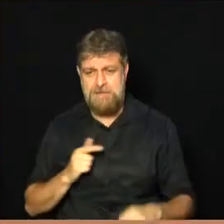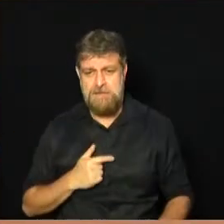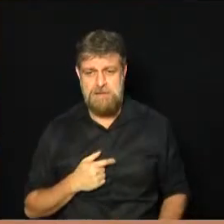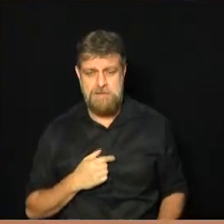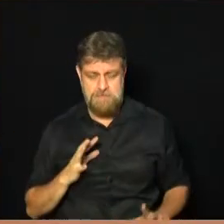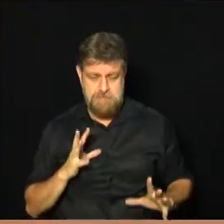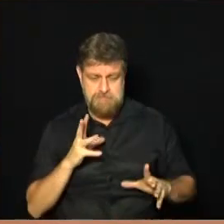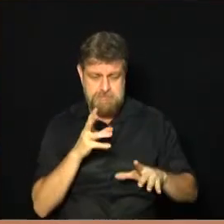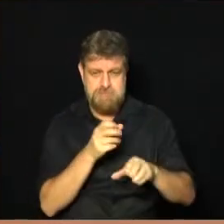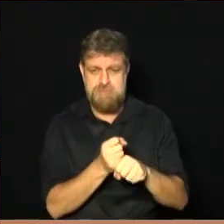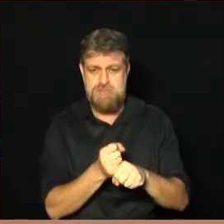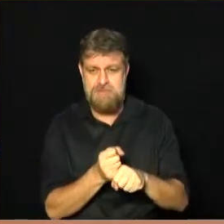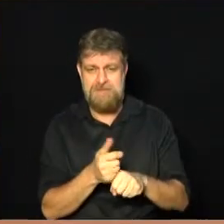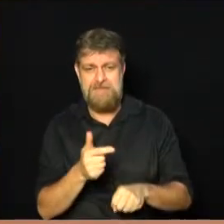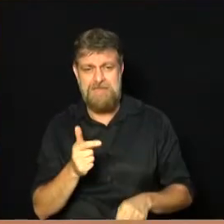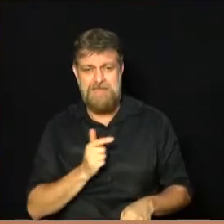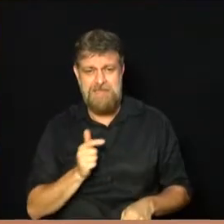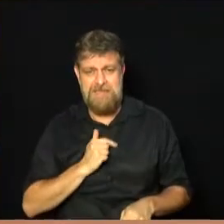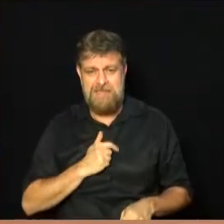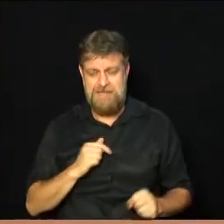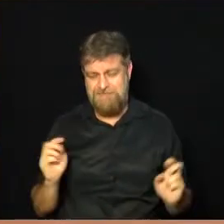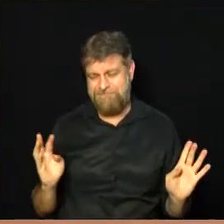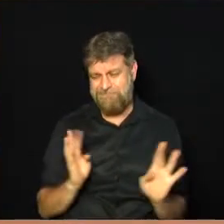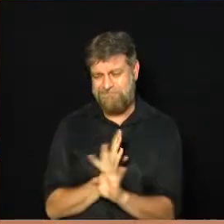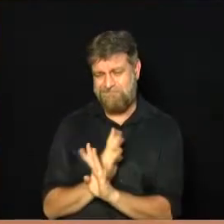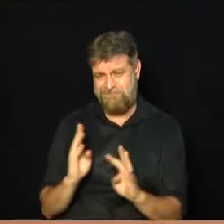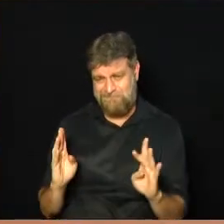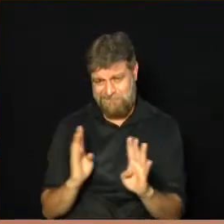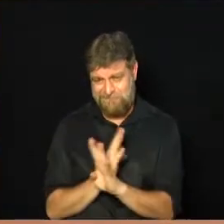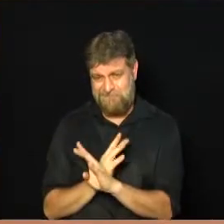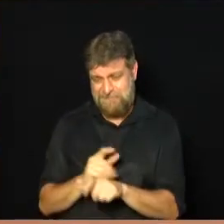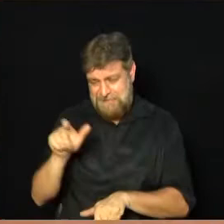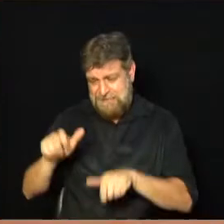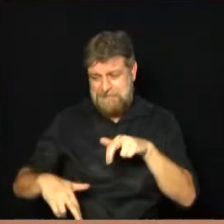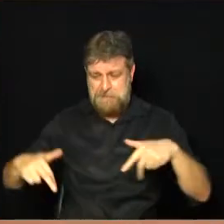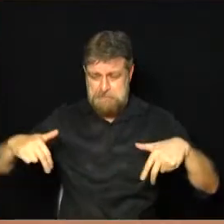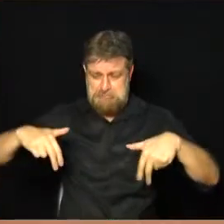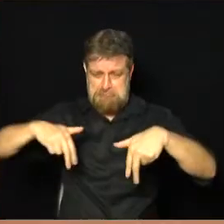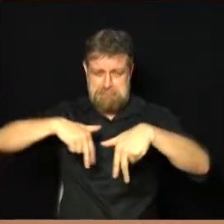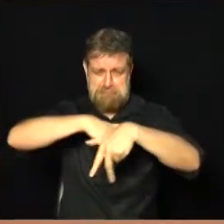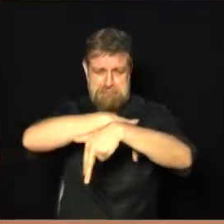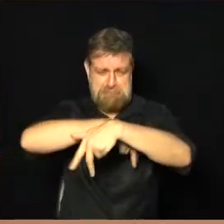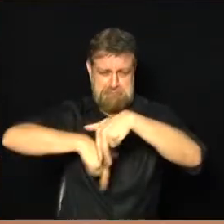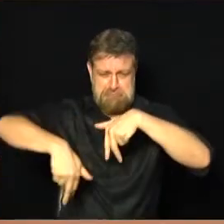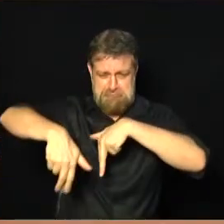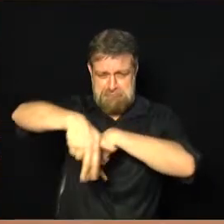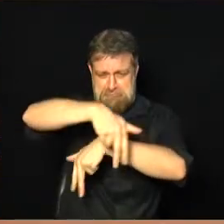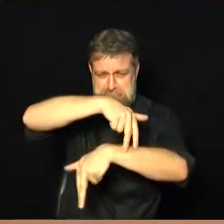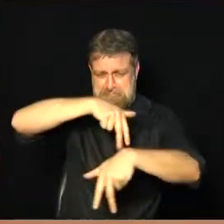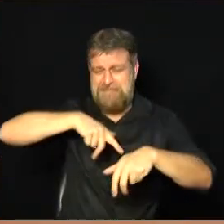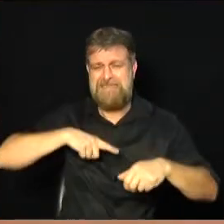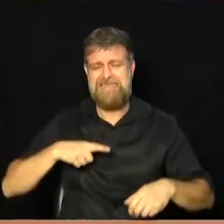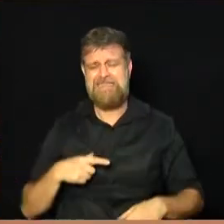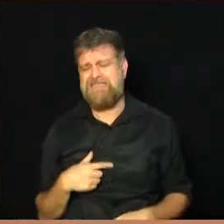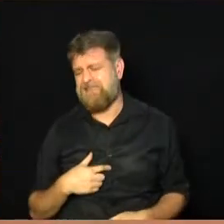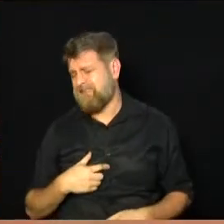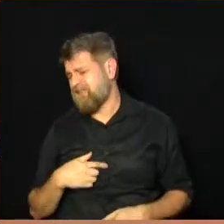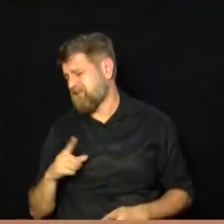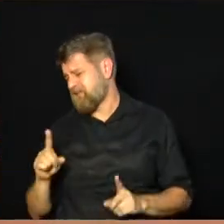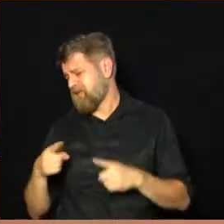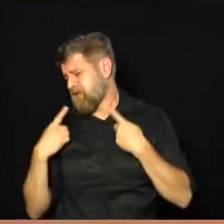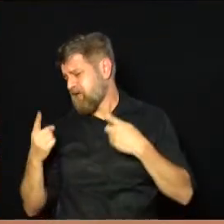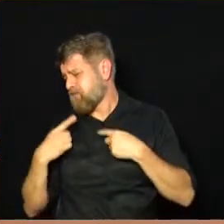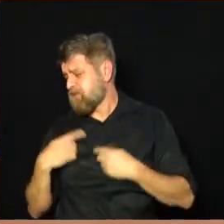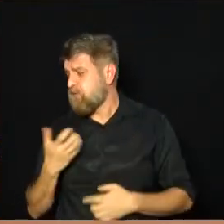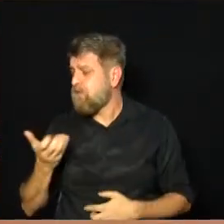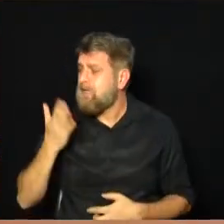conjunto de transposições de pedestres, né? Temos tido muitas reclamações, e a gente queria um detalhamento um pouco maior,